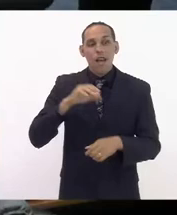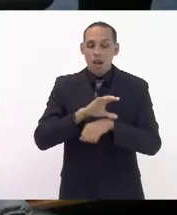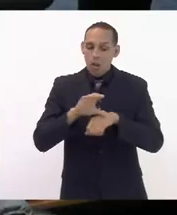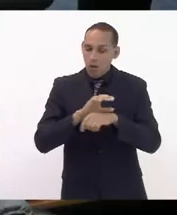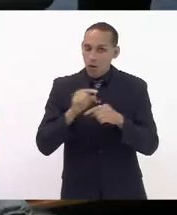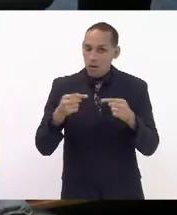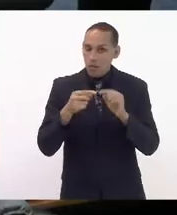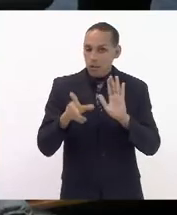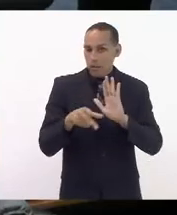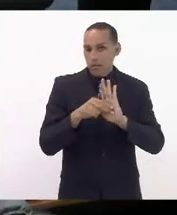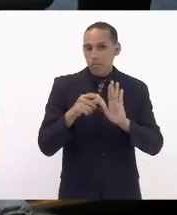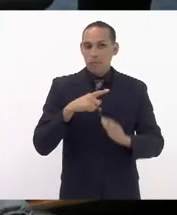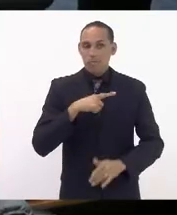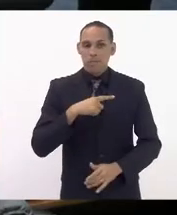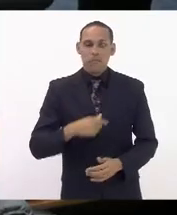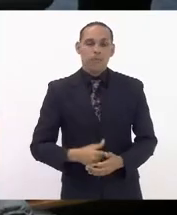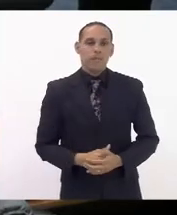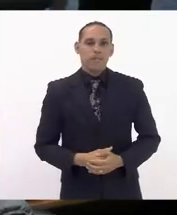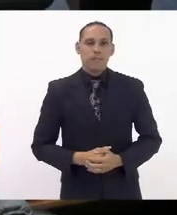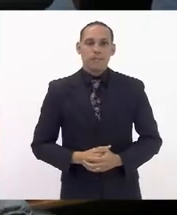emenda.